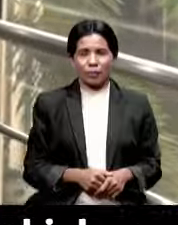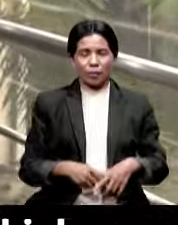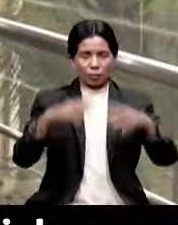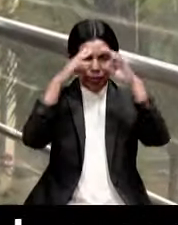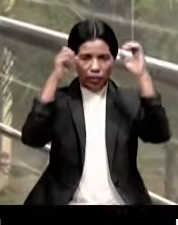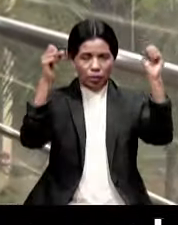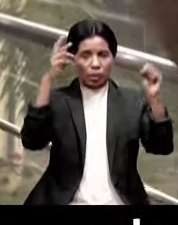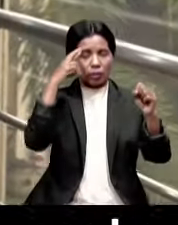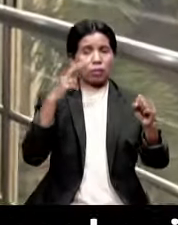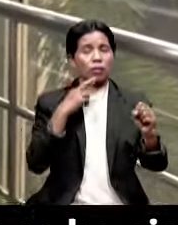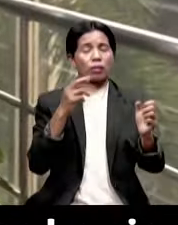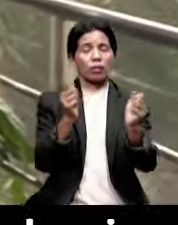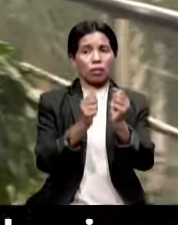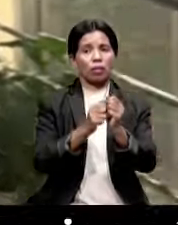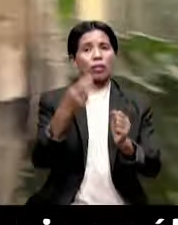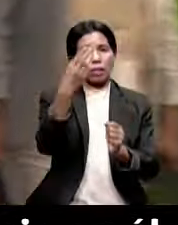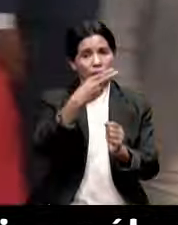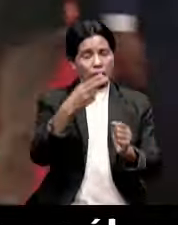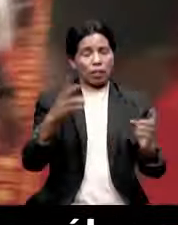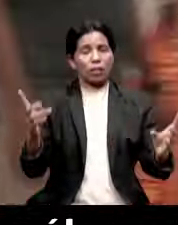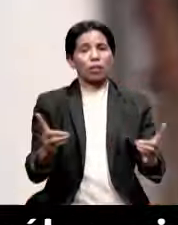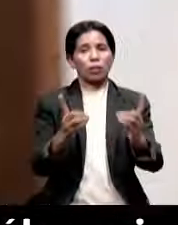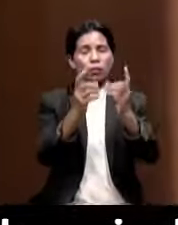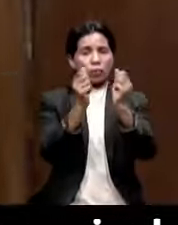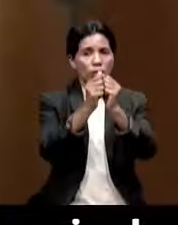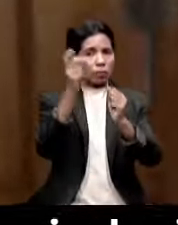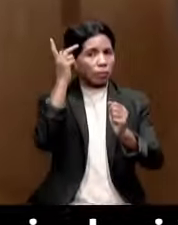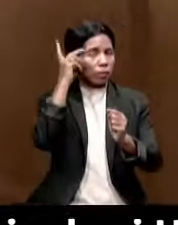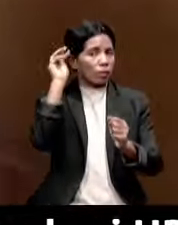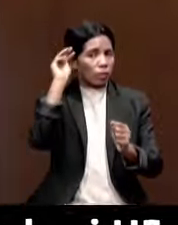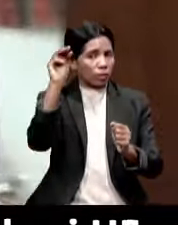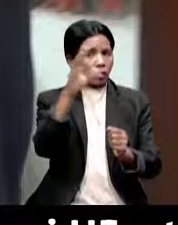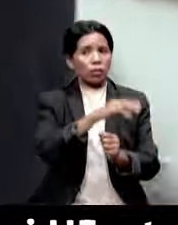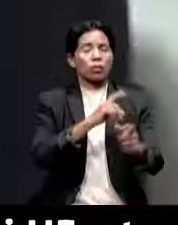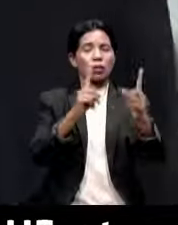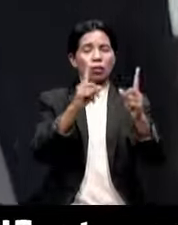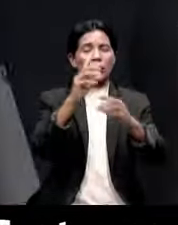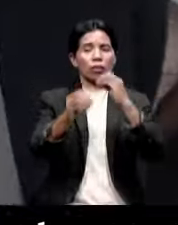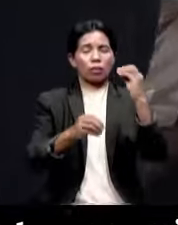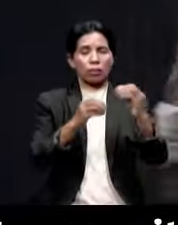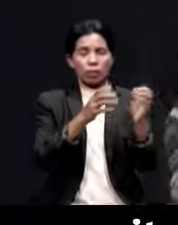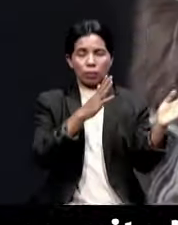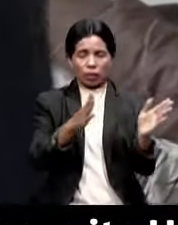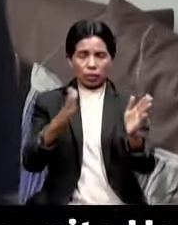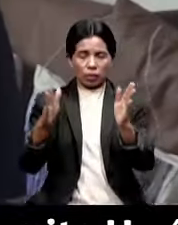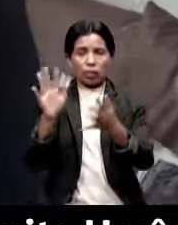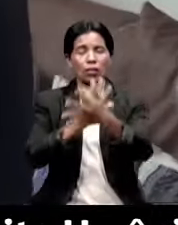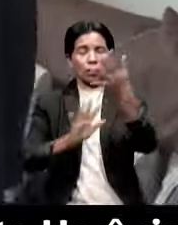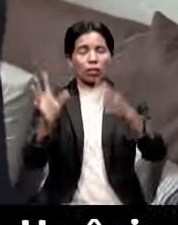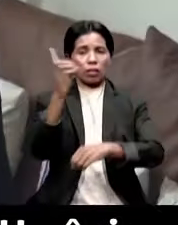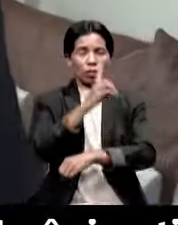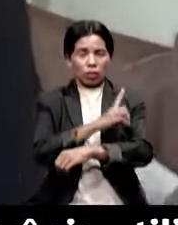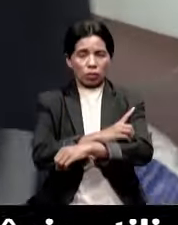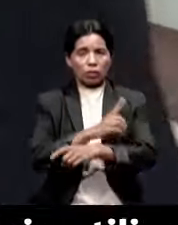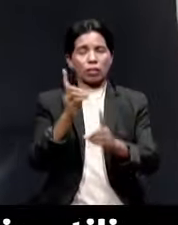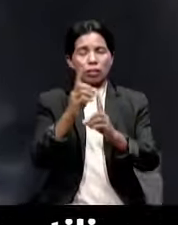Presidente da República, José Ramos Horta Quintané, ao encontro com o Primeiro-Ministro Cairala Senano Guzmão, o Licolea Conabá, preparação para a celebração Lorum Consulta